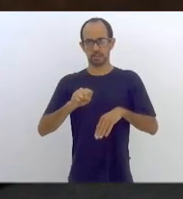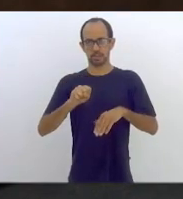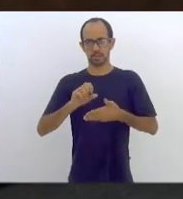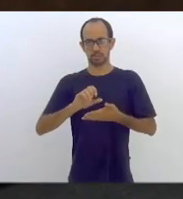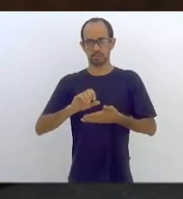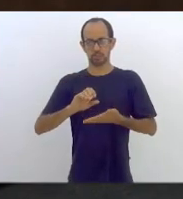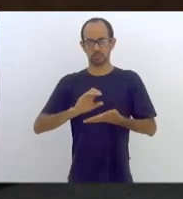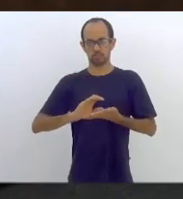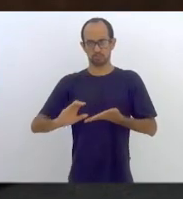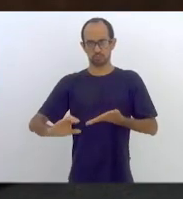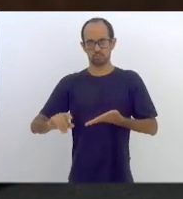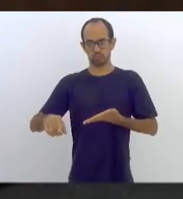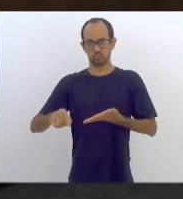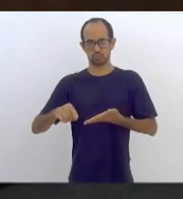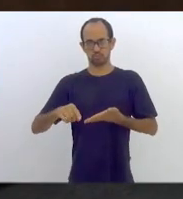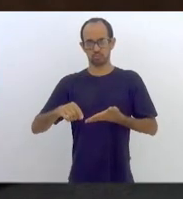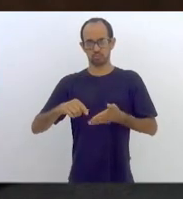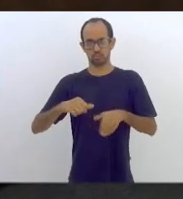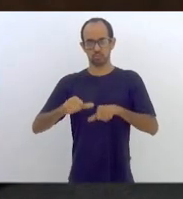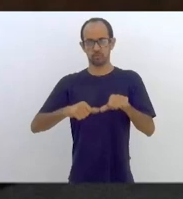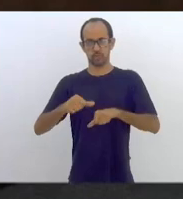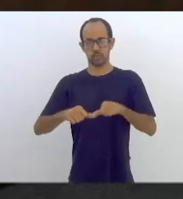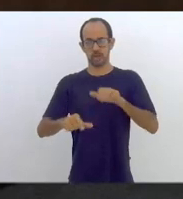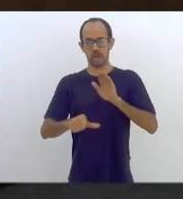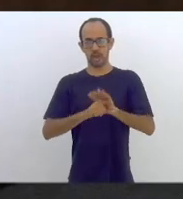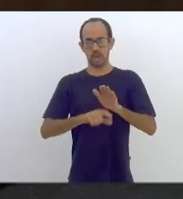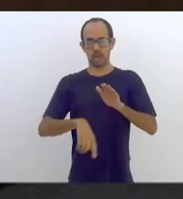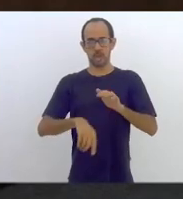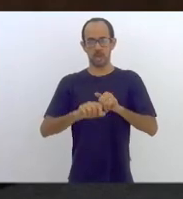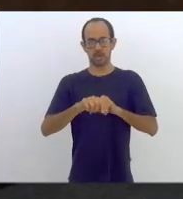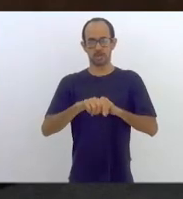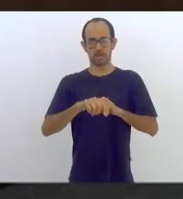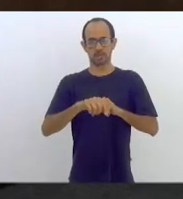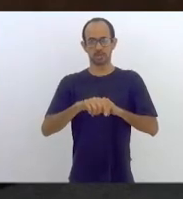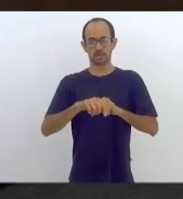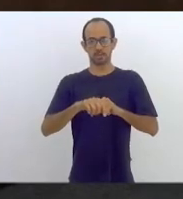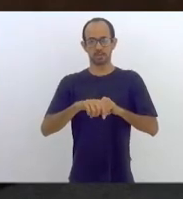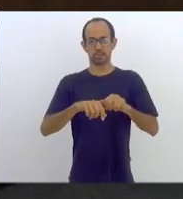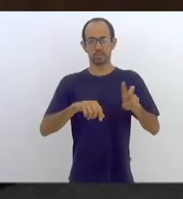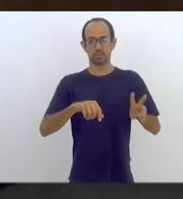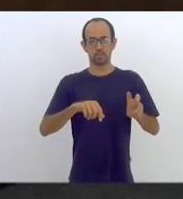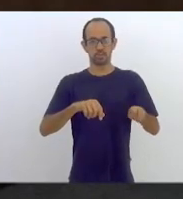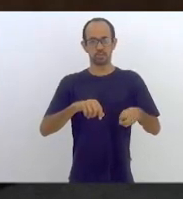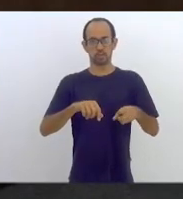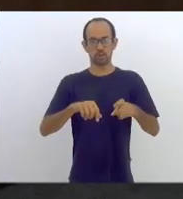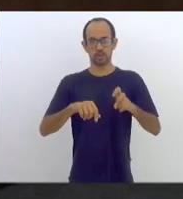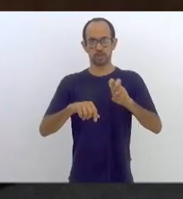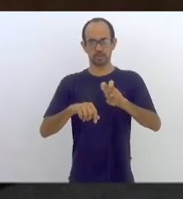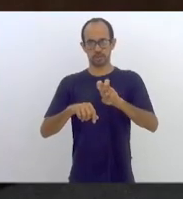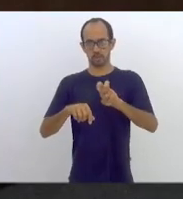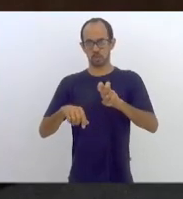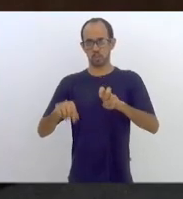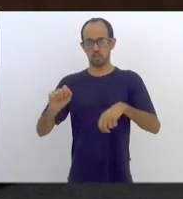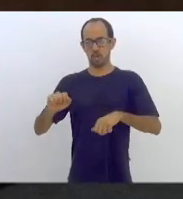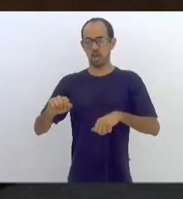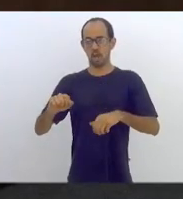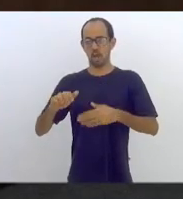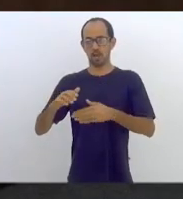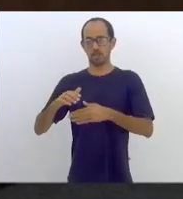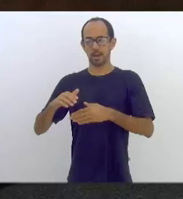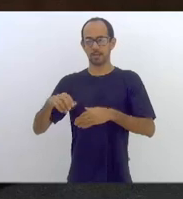modificando a lei 5.12,5 pontos percentuais essa foi feita uma hora acabou exatamente